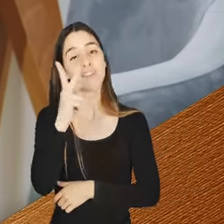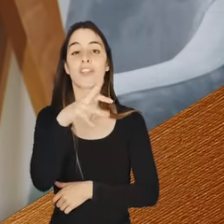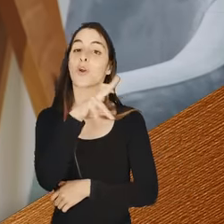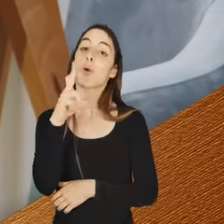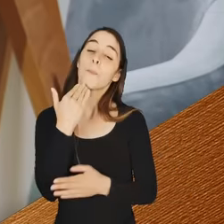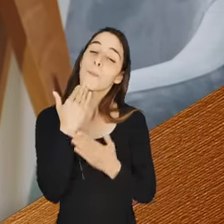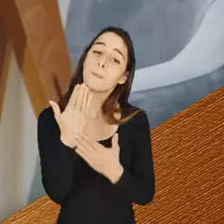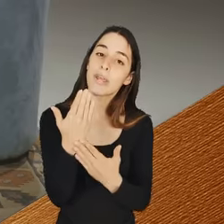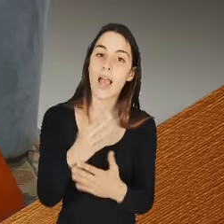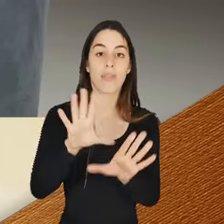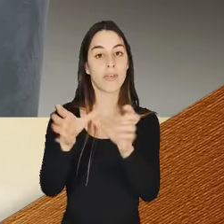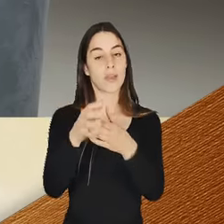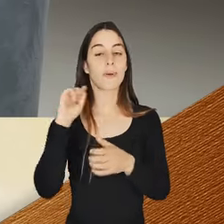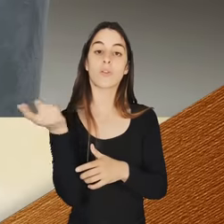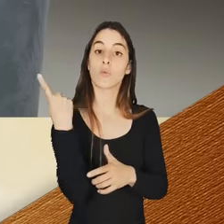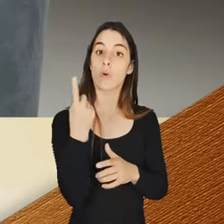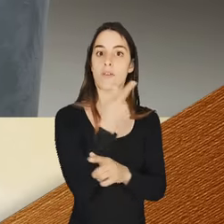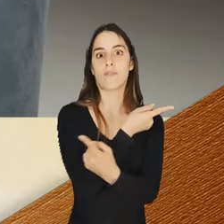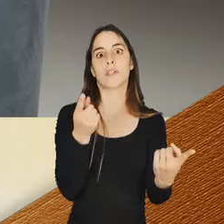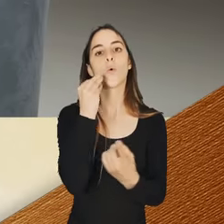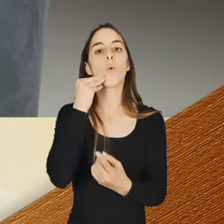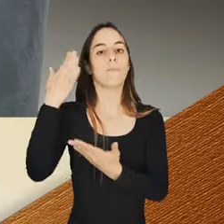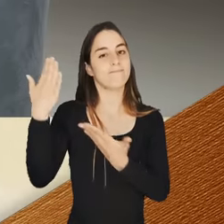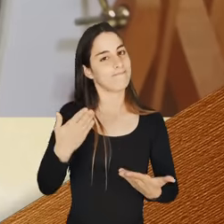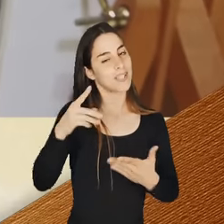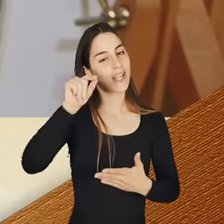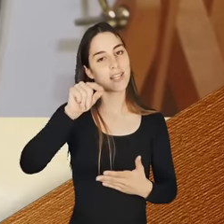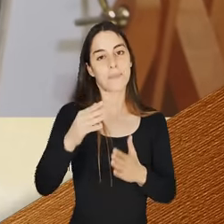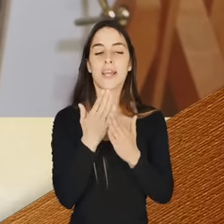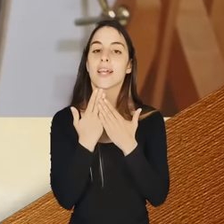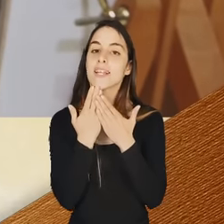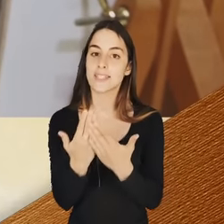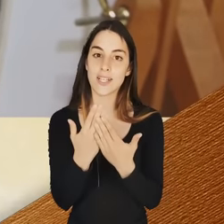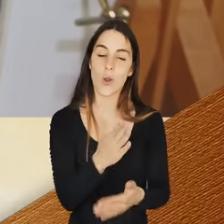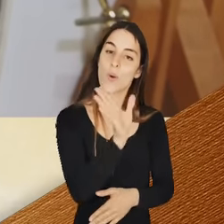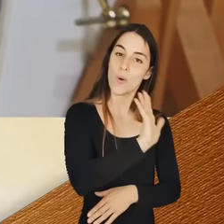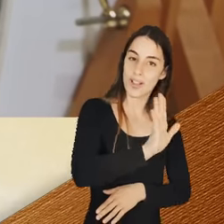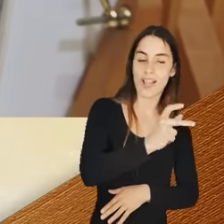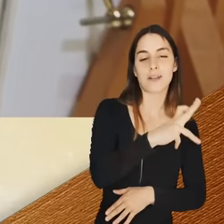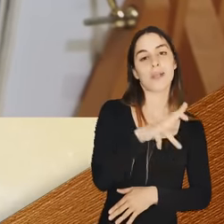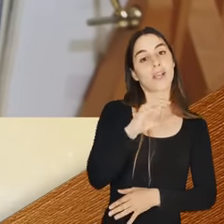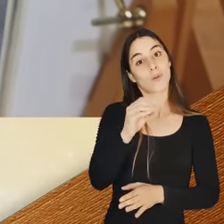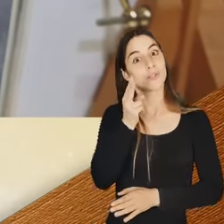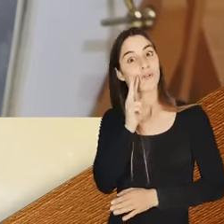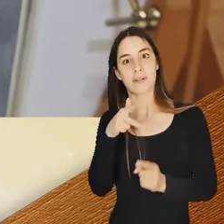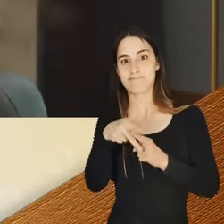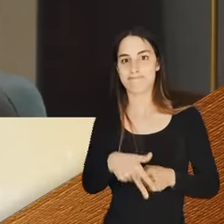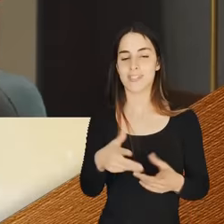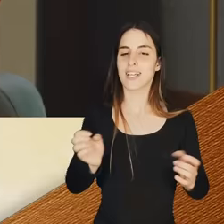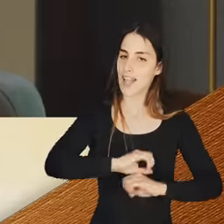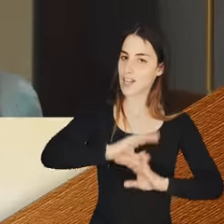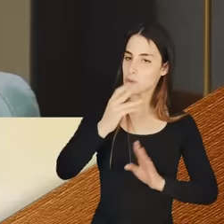agradecer à equipa toda a maneira como me receberam e também agradecer a oportunidade Olá, de estar Armindo. Aqui. Olá, Armindo. Passa Olá, Joana, tudo claro, bem? Passa.